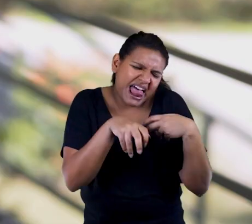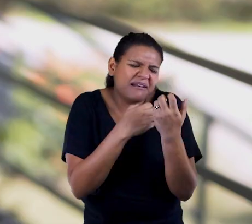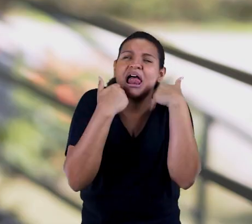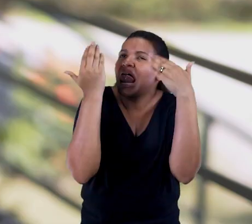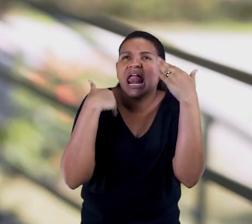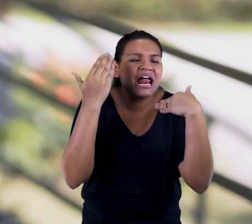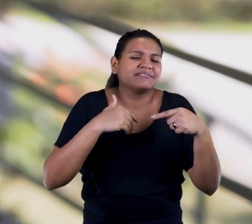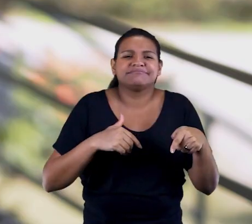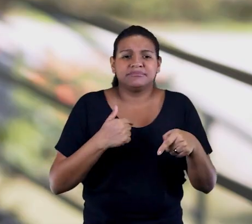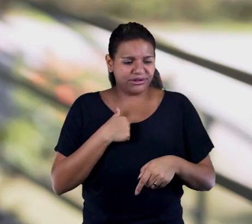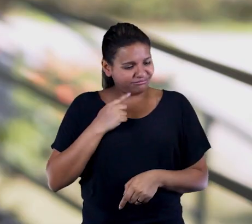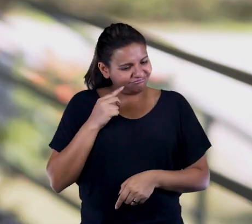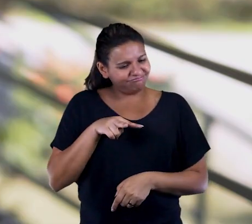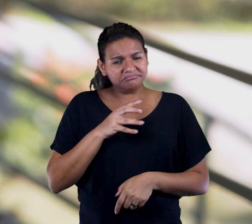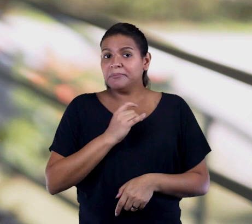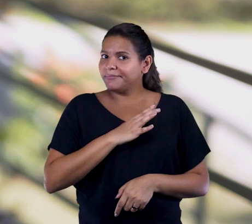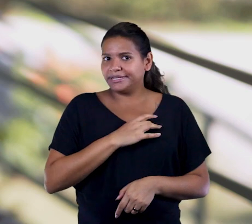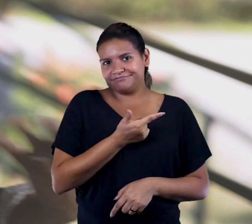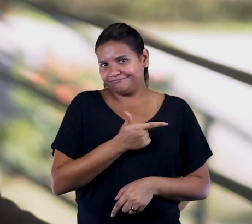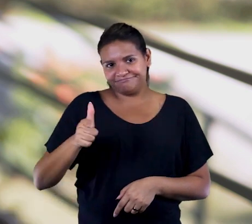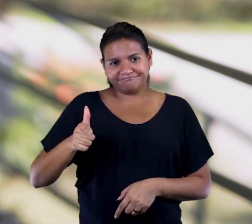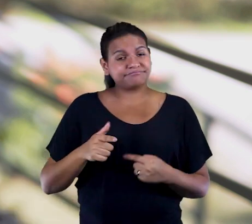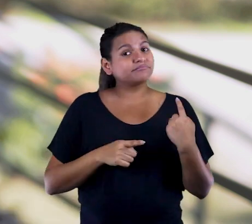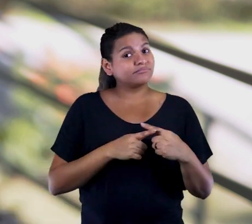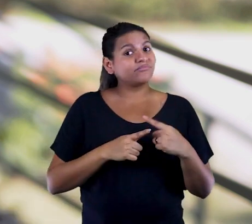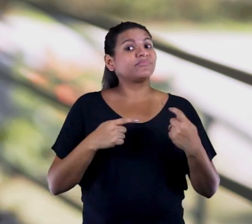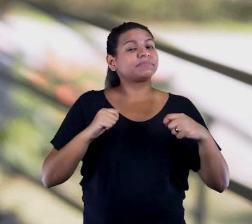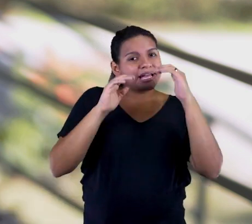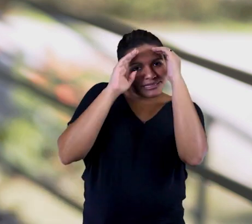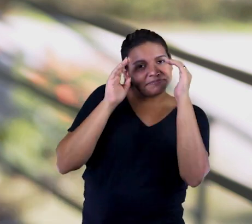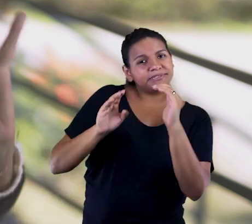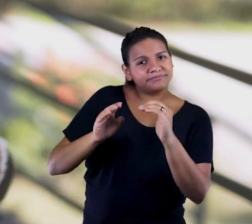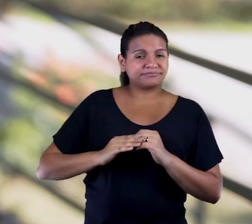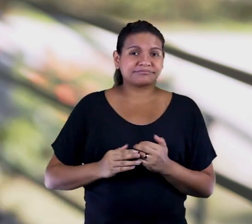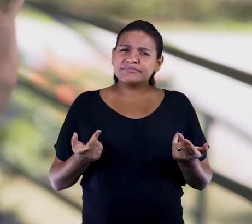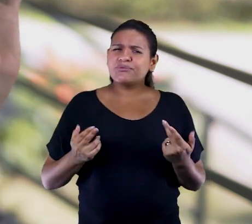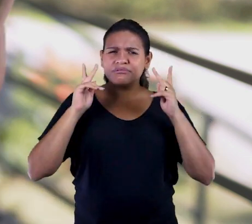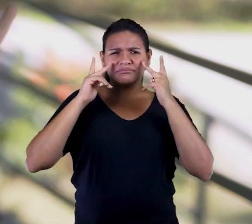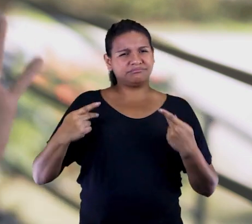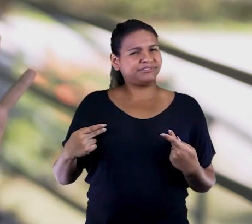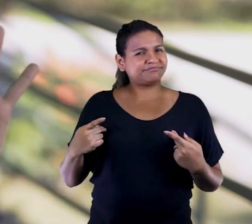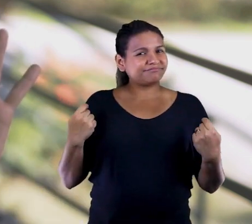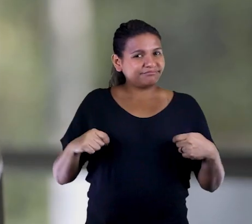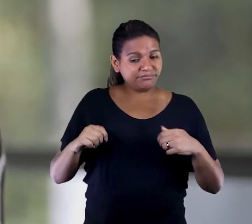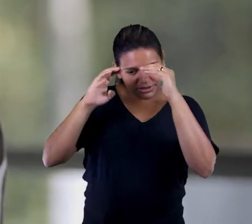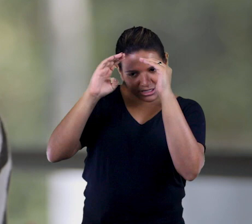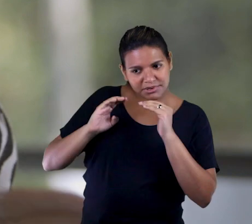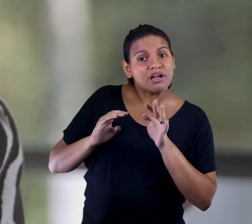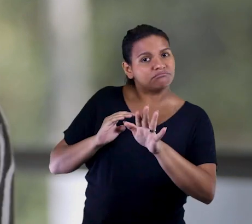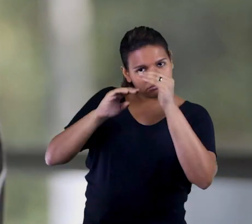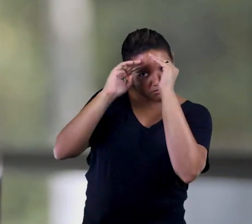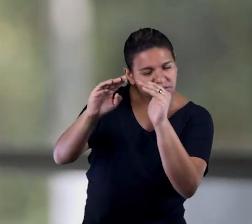muito importante, acho que não só para a relação dele com animais, mas com as outras pessoas também, né? De respeitar o tempo das pessoas, o limite das pessoas, que ele tinha